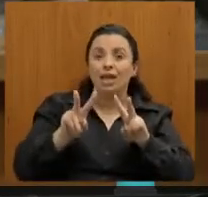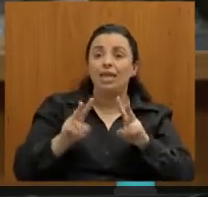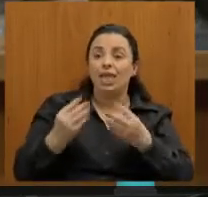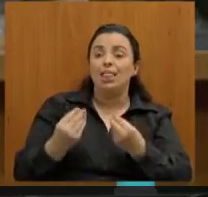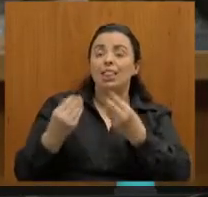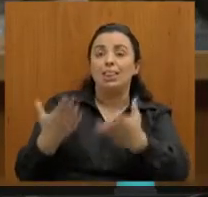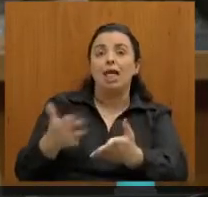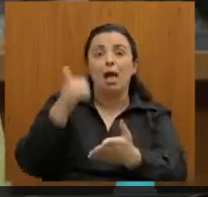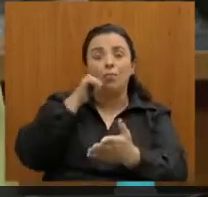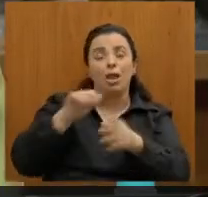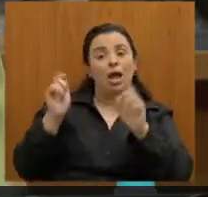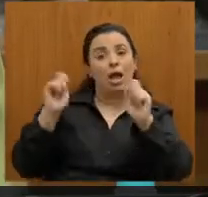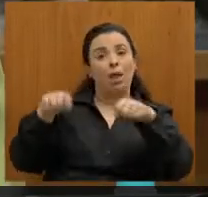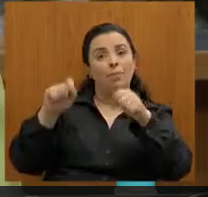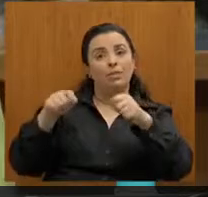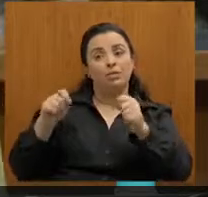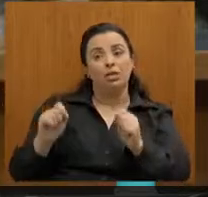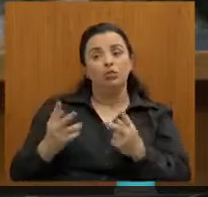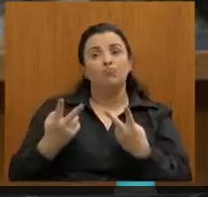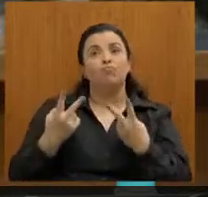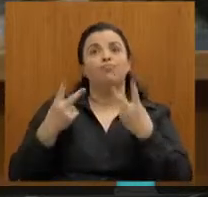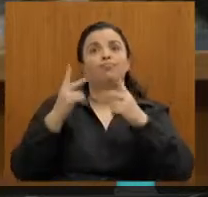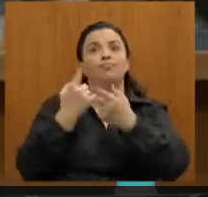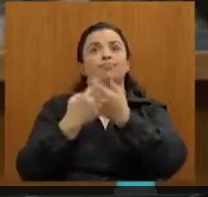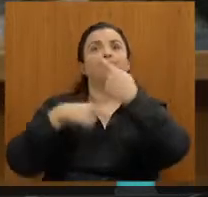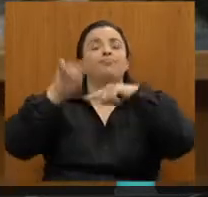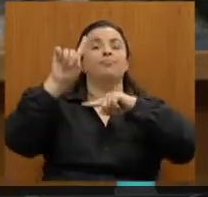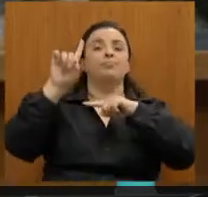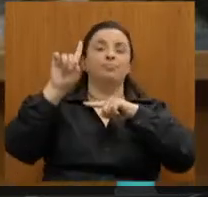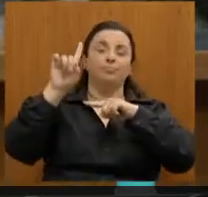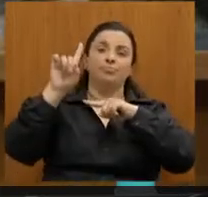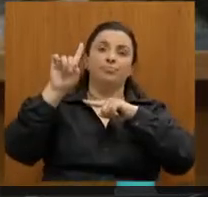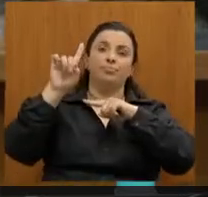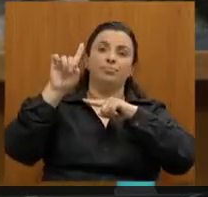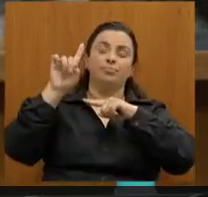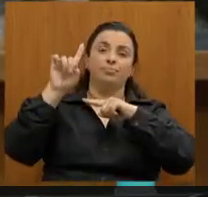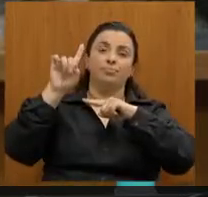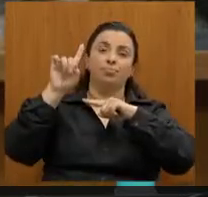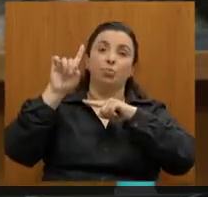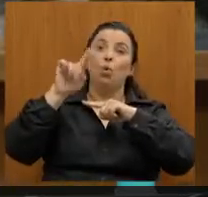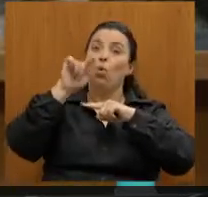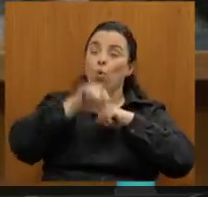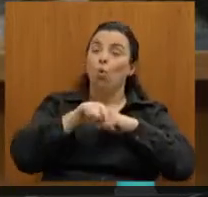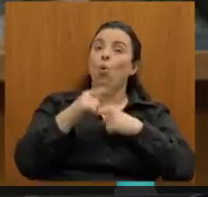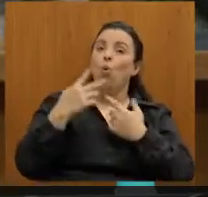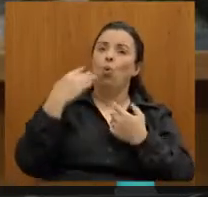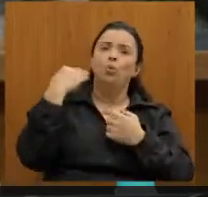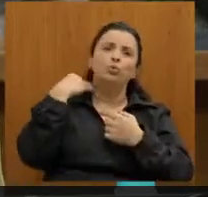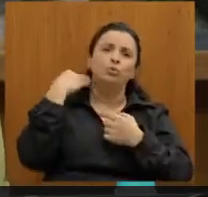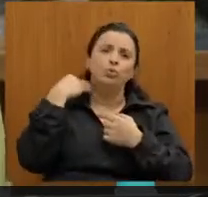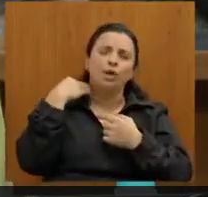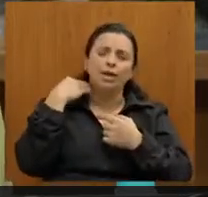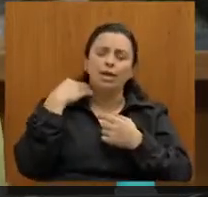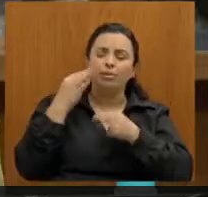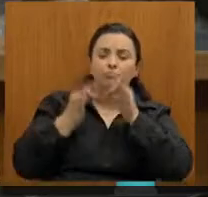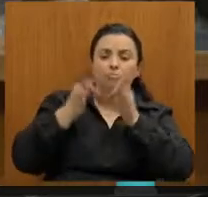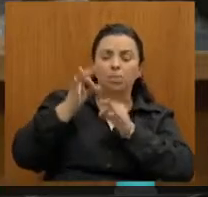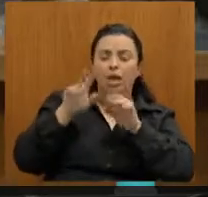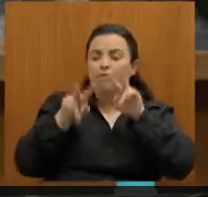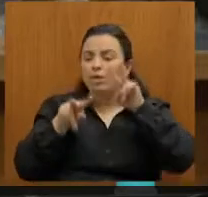de fazer com que o mesmo magistrado que análise um processo judicial